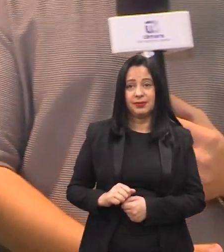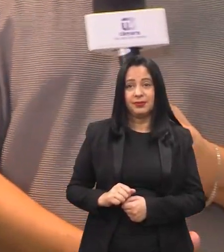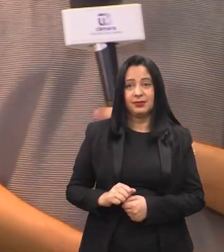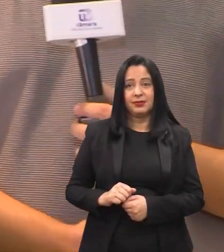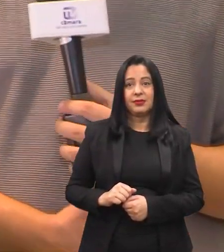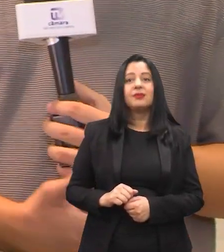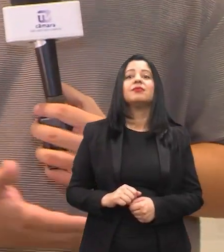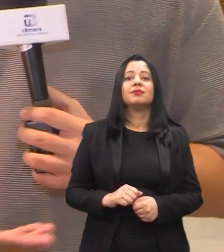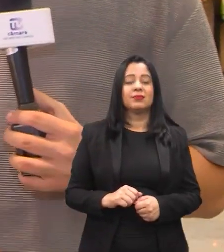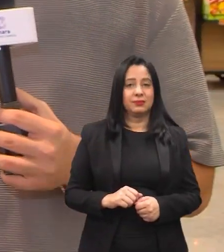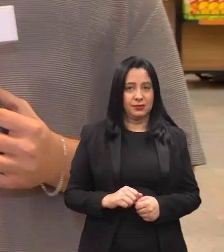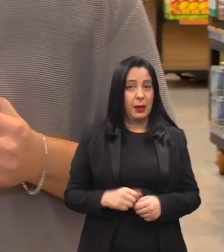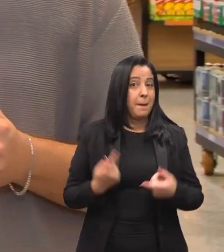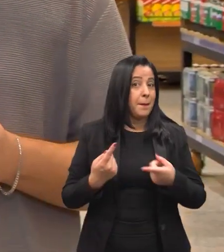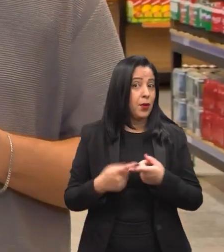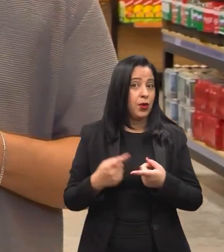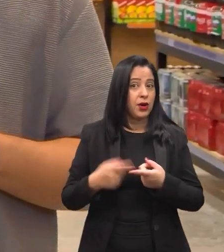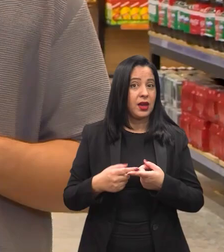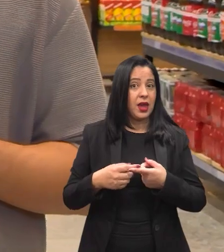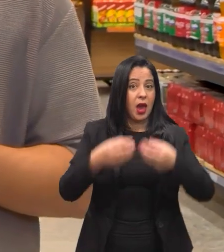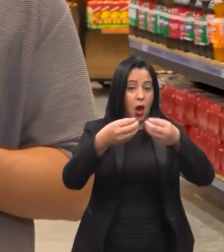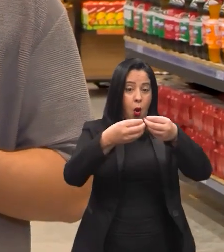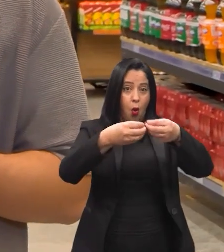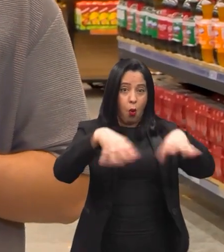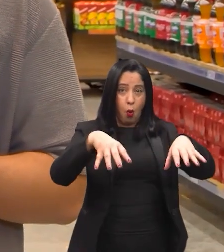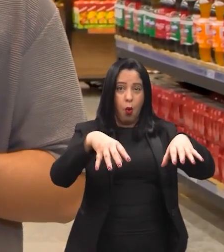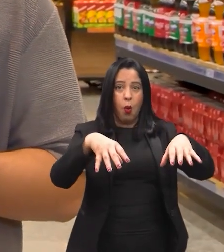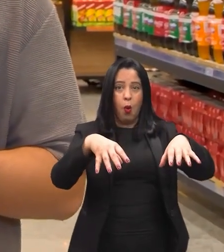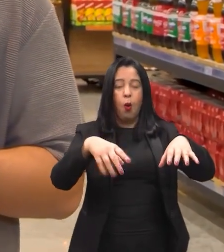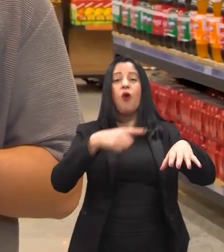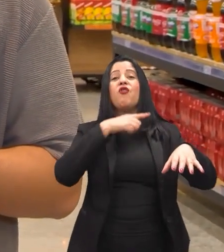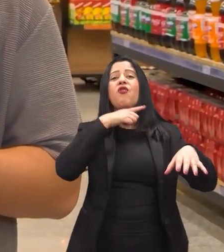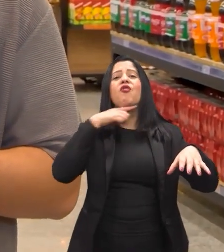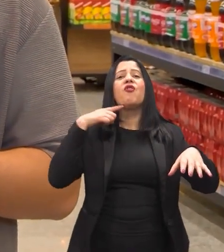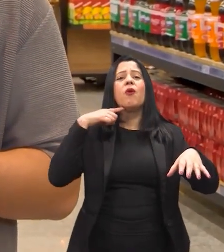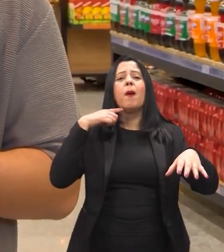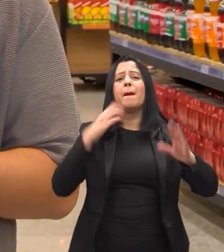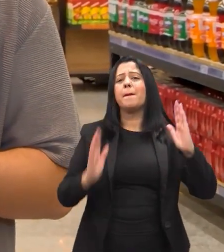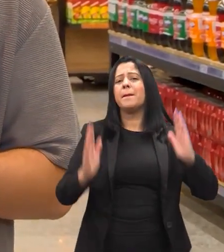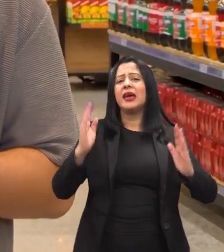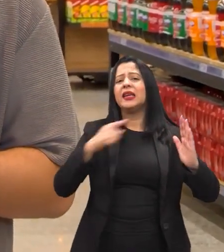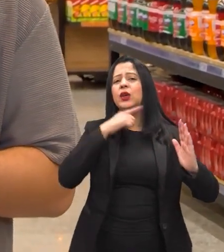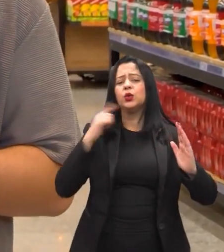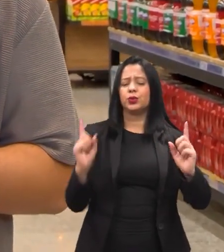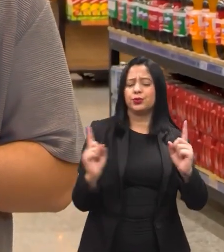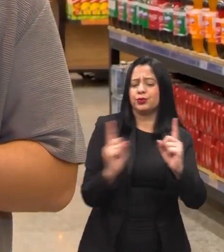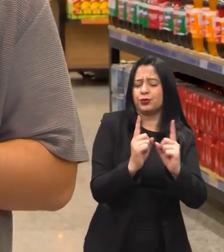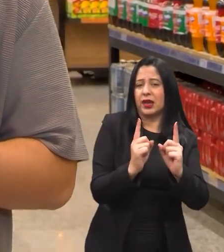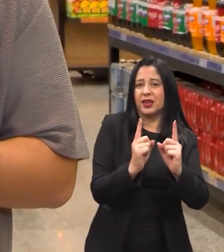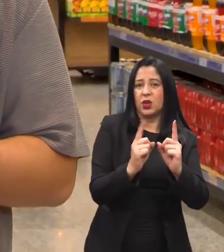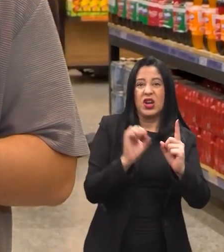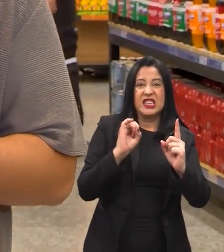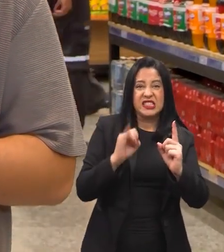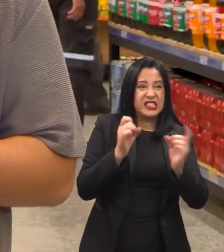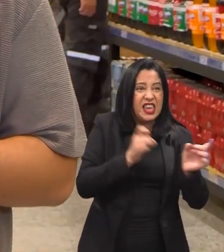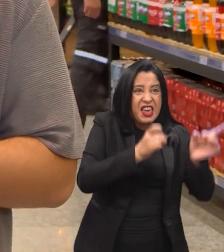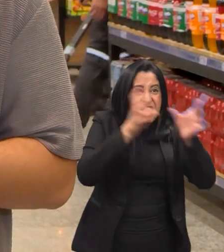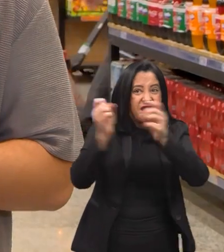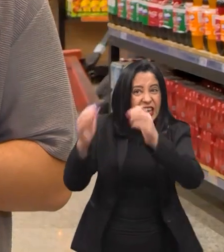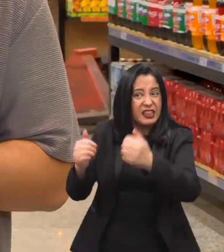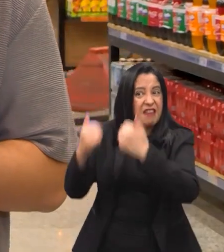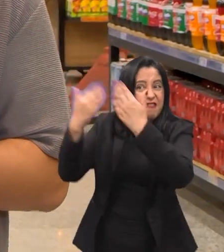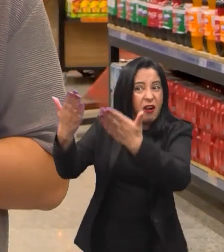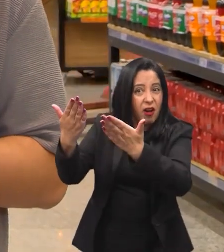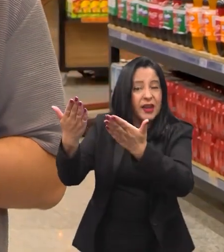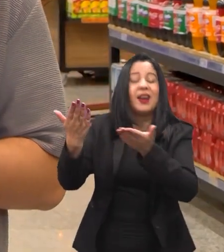mais rápida do que a própria carne. Isso porque o tempo de validade deles é bem mais curto. E se não forem mais